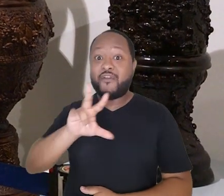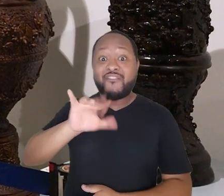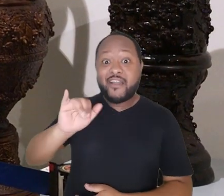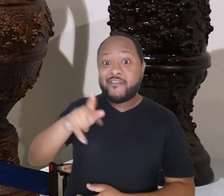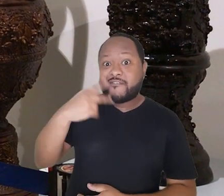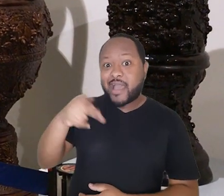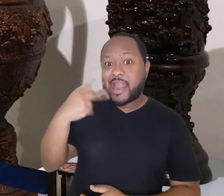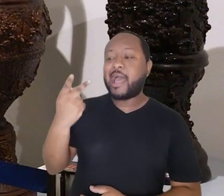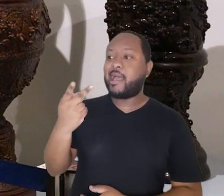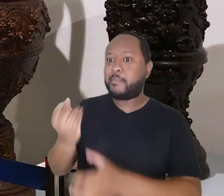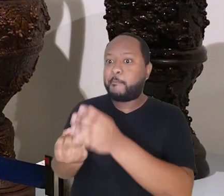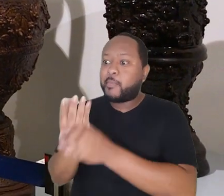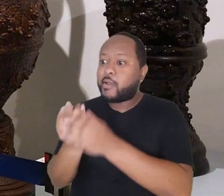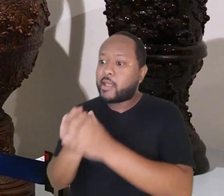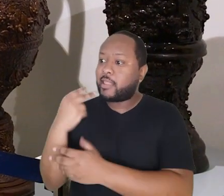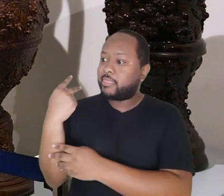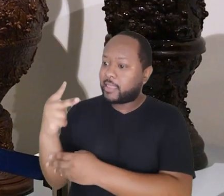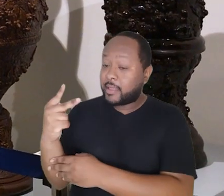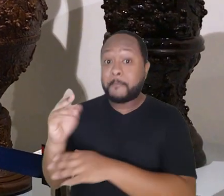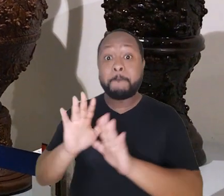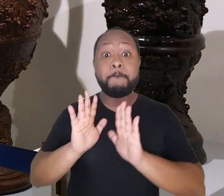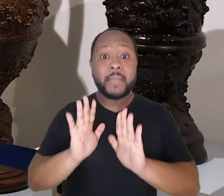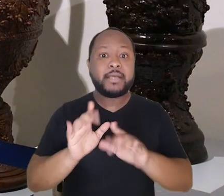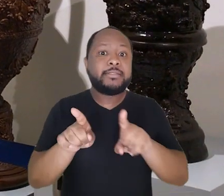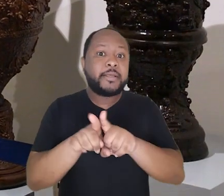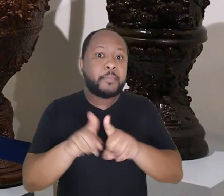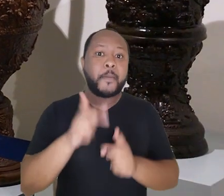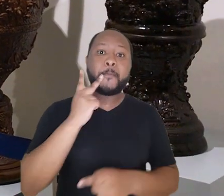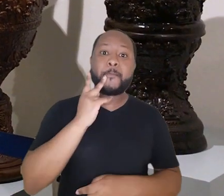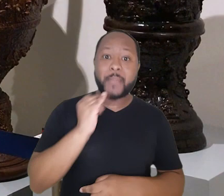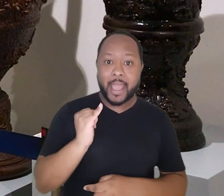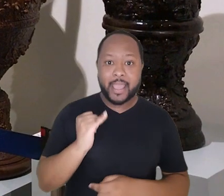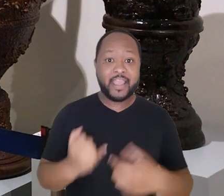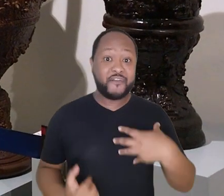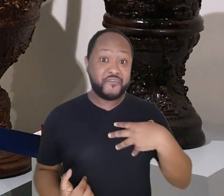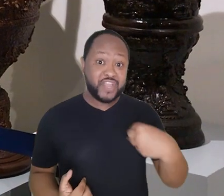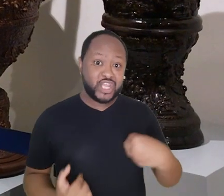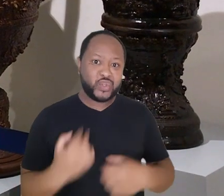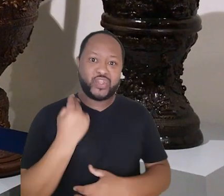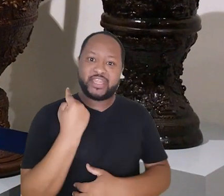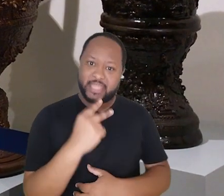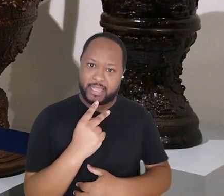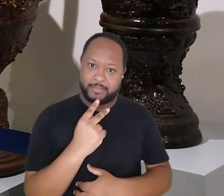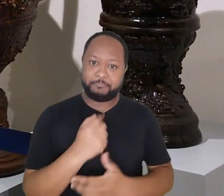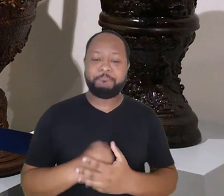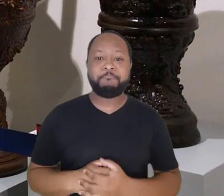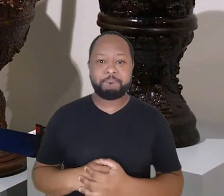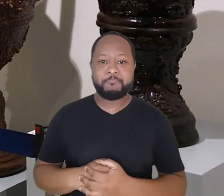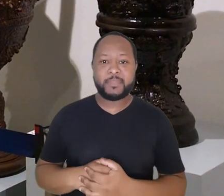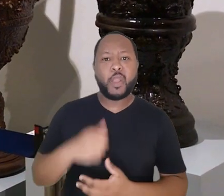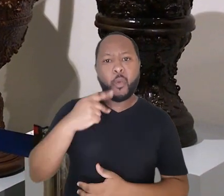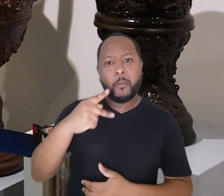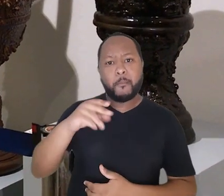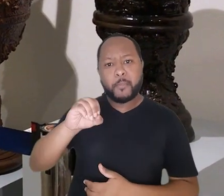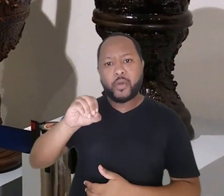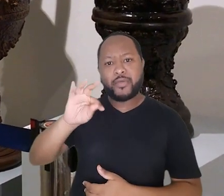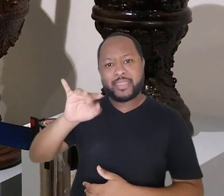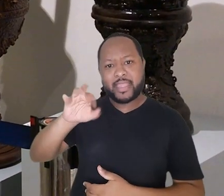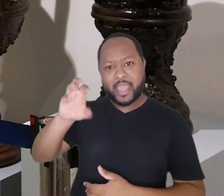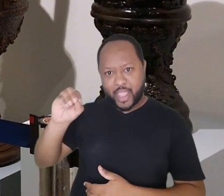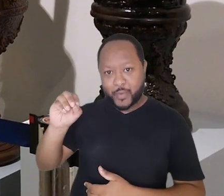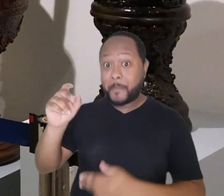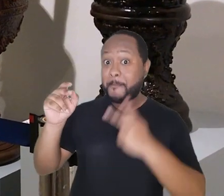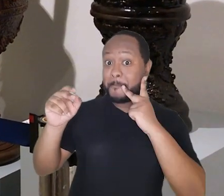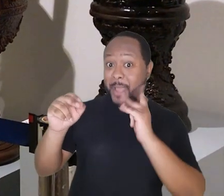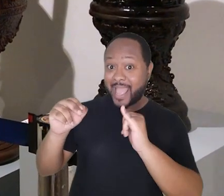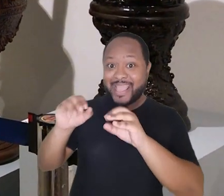da produção do pai dele e do filho dele. O Antônio Poteiro, ele aprendeu com o pai dele a fazer potes. O